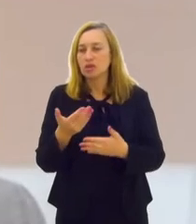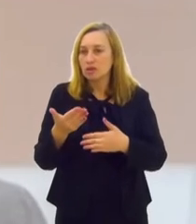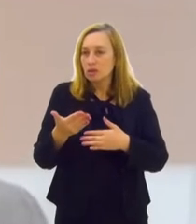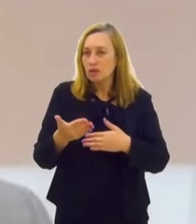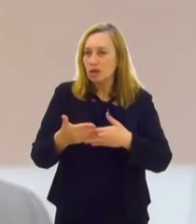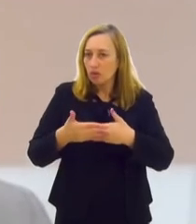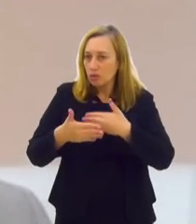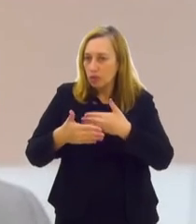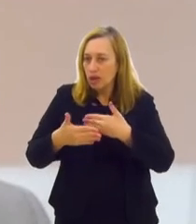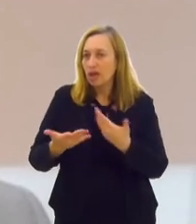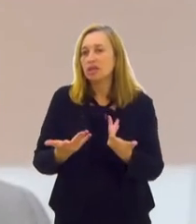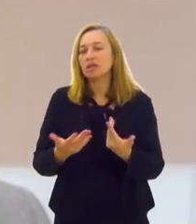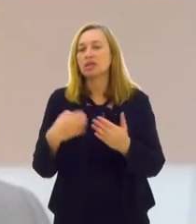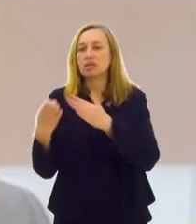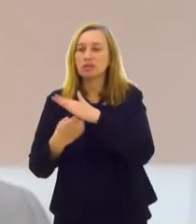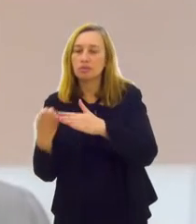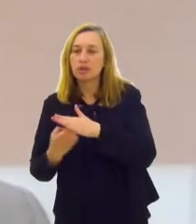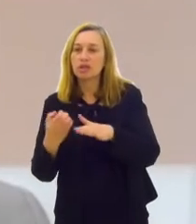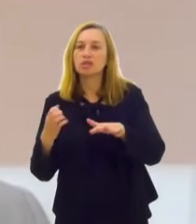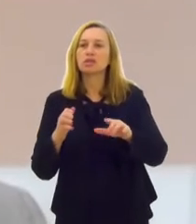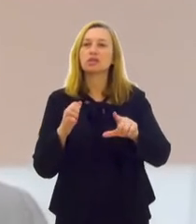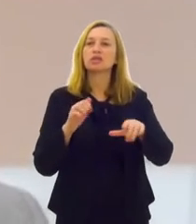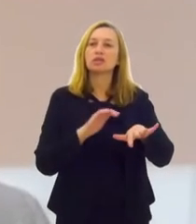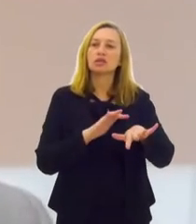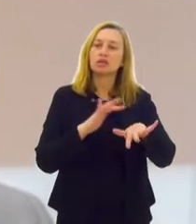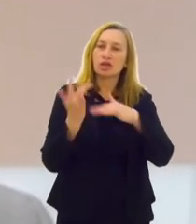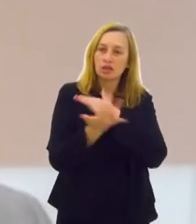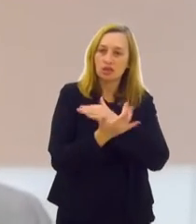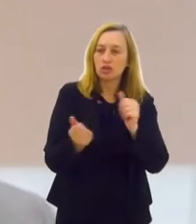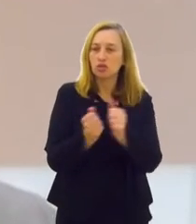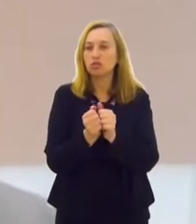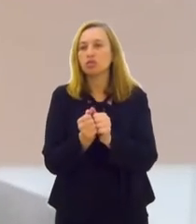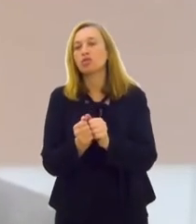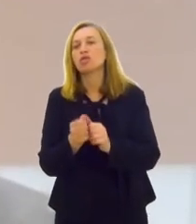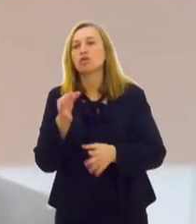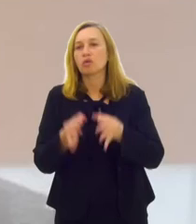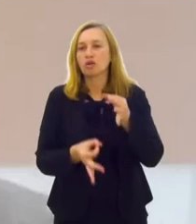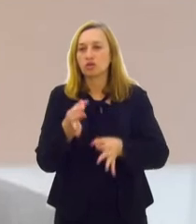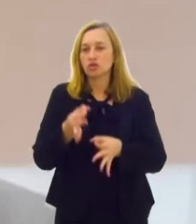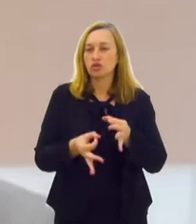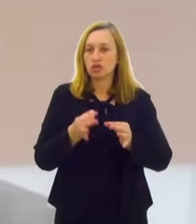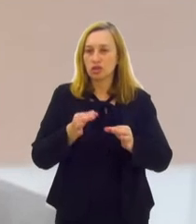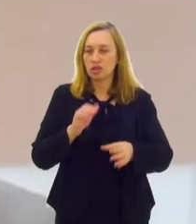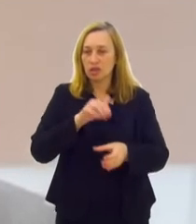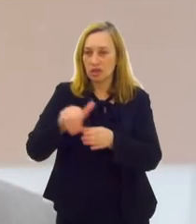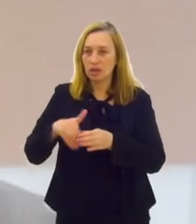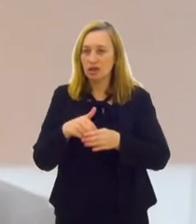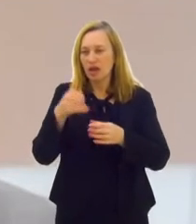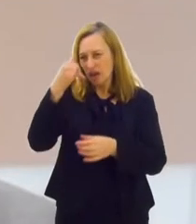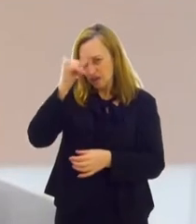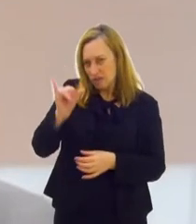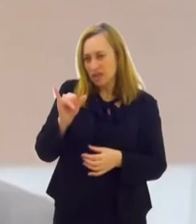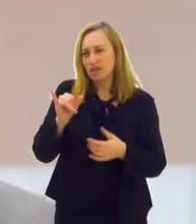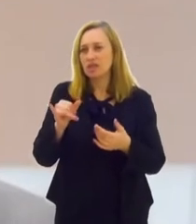das empresas que gerem as redes sociais com a Justiça Eleitoral para